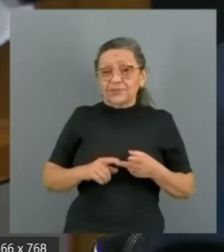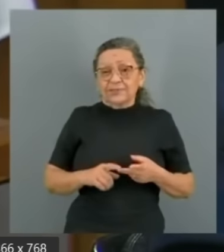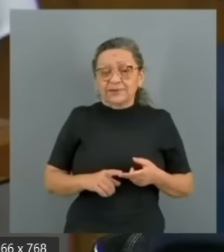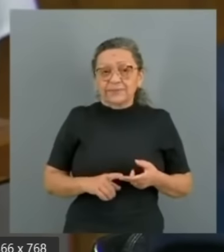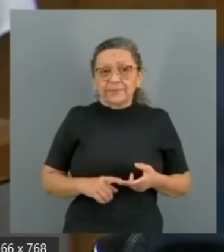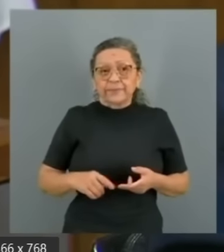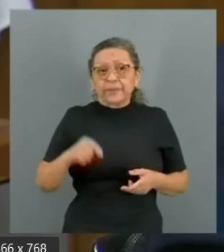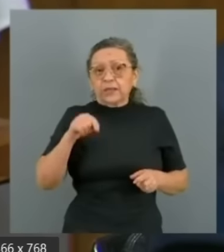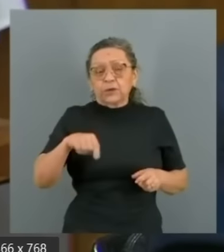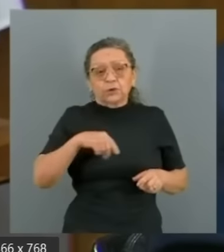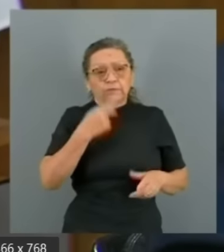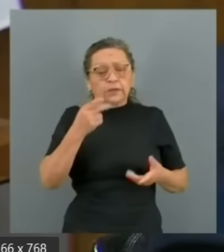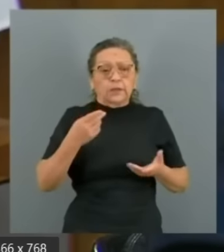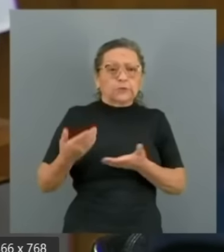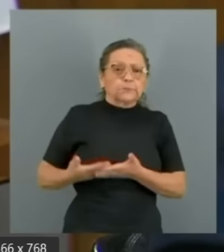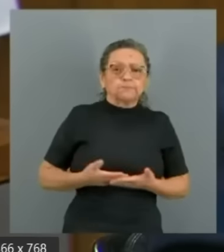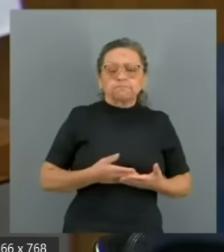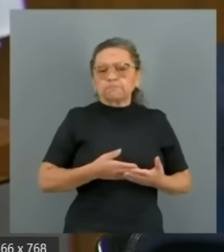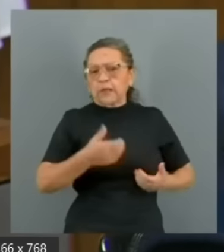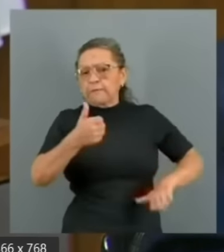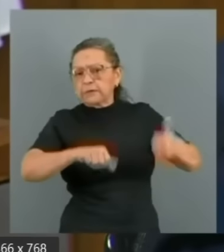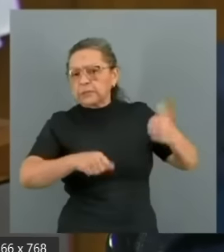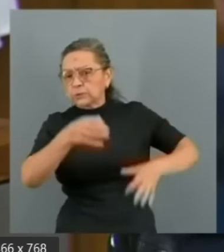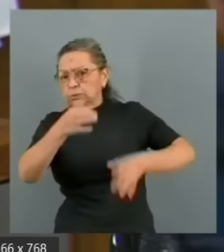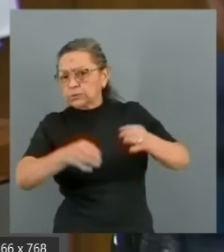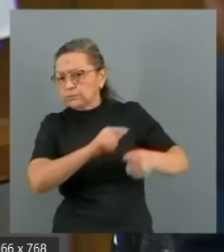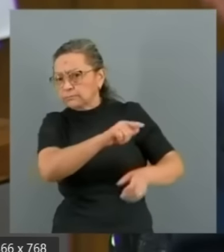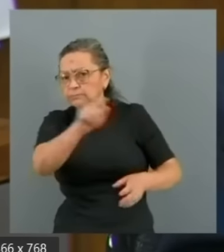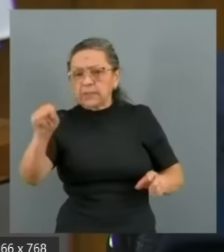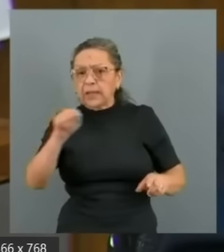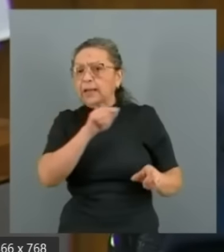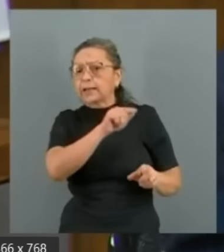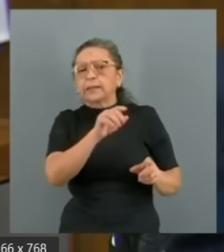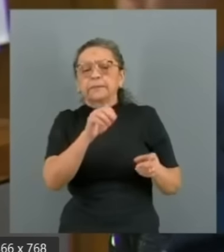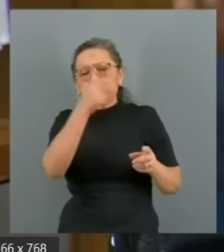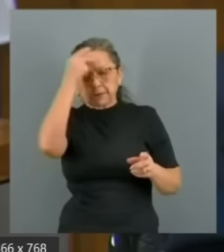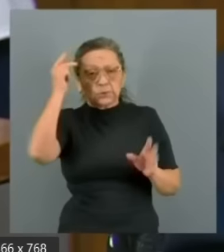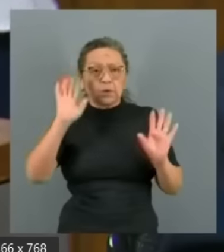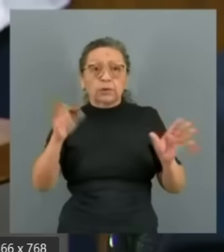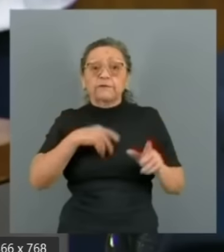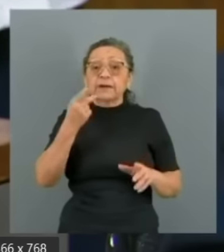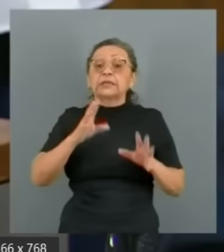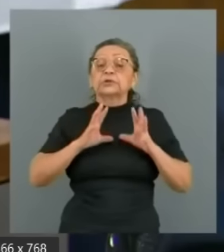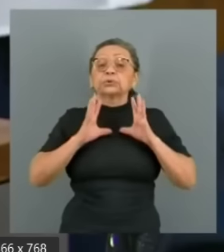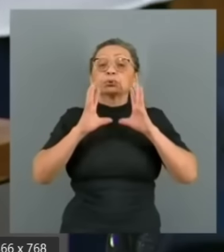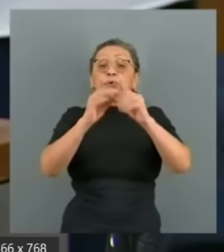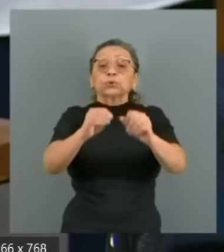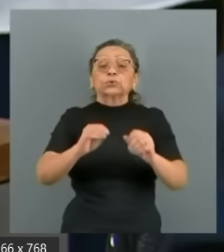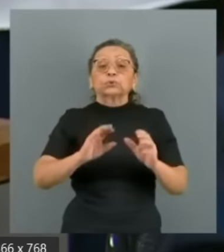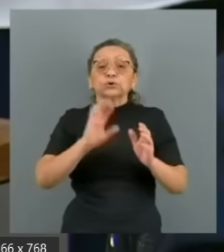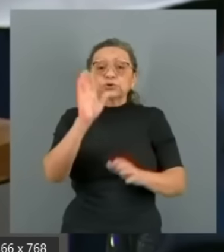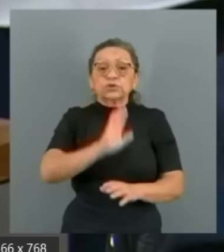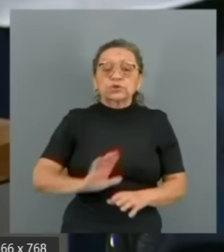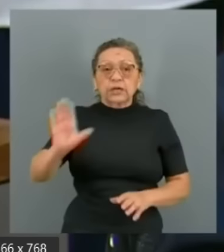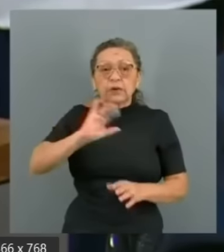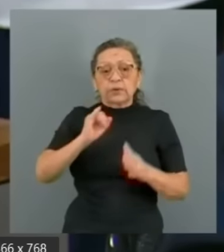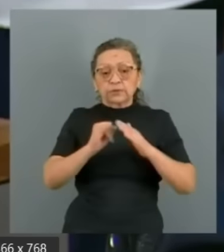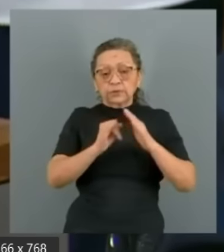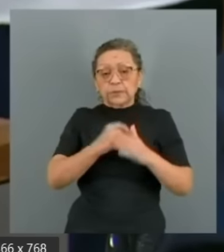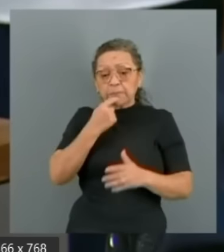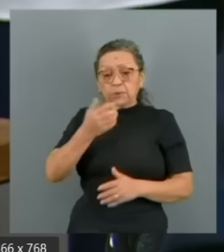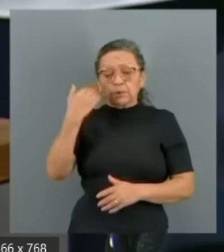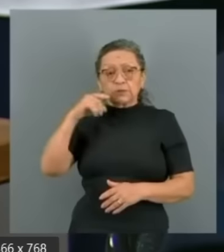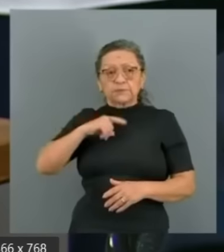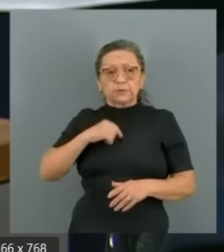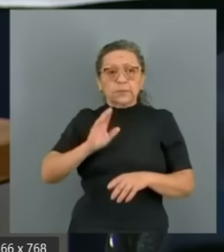E aqui eu não estou fazendo juízo de valor específico em relação a essa ou aquela pessoa. Eu quero falar das instituições. Recentemente nós tivemos